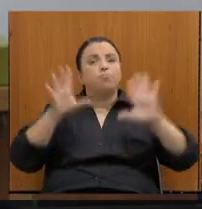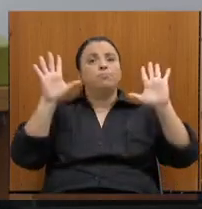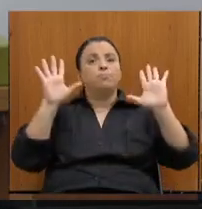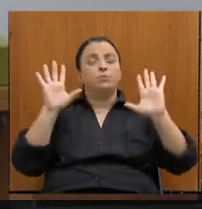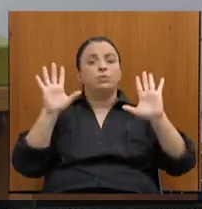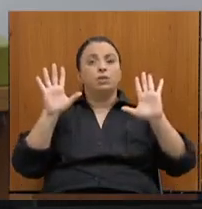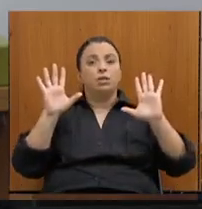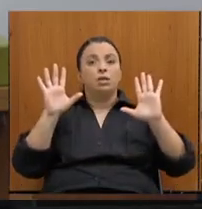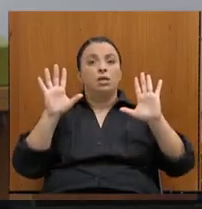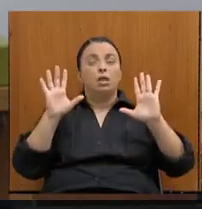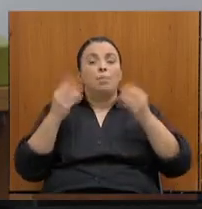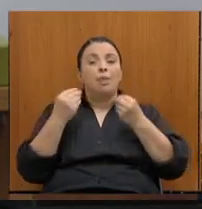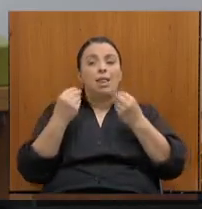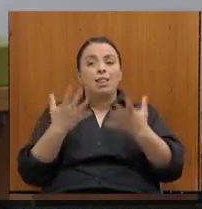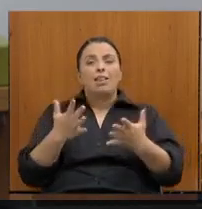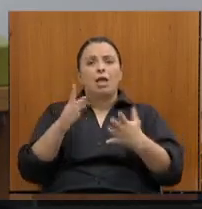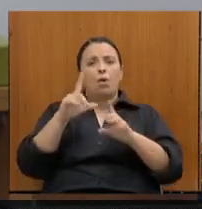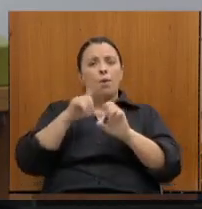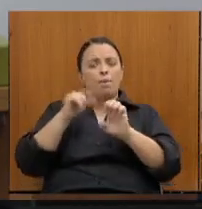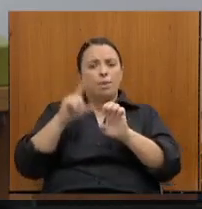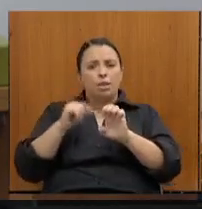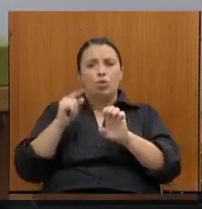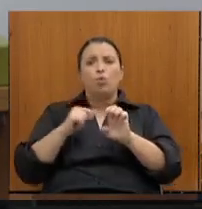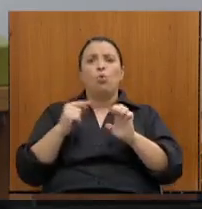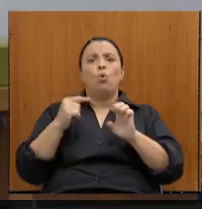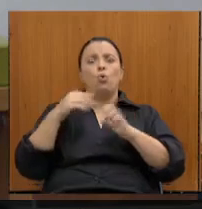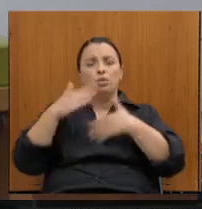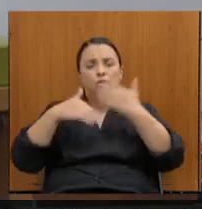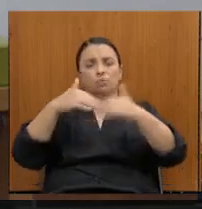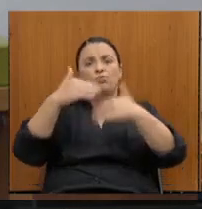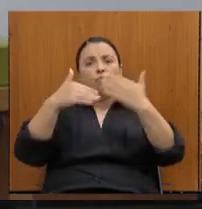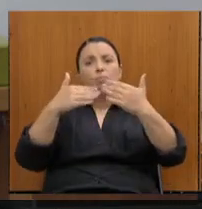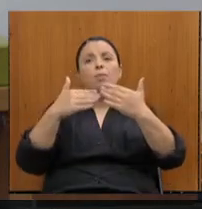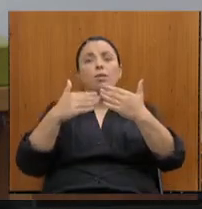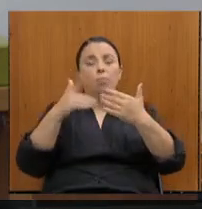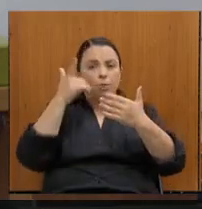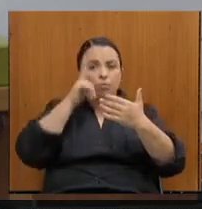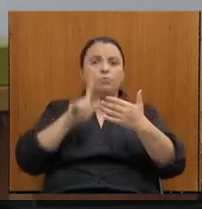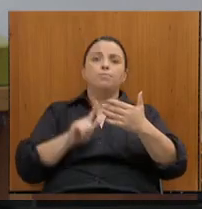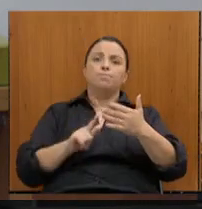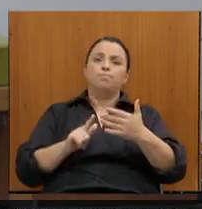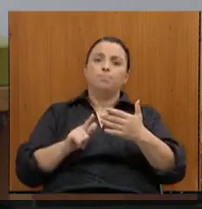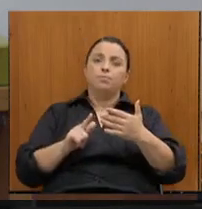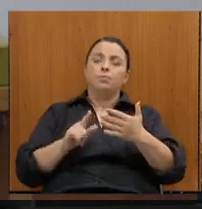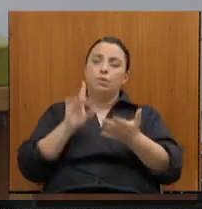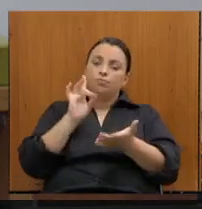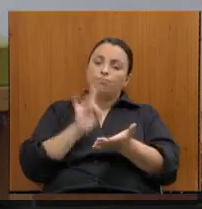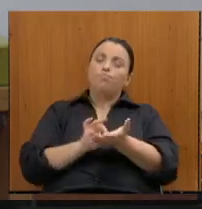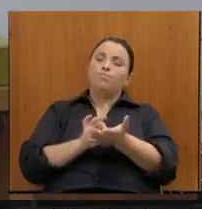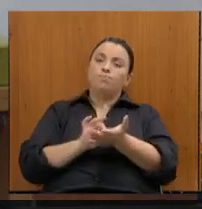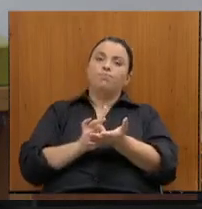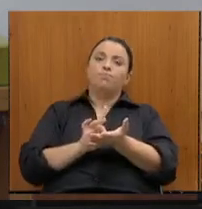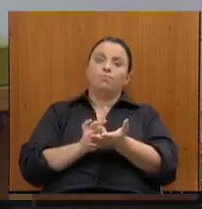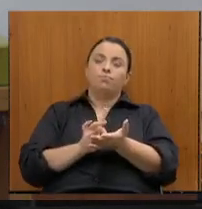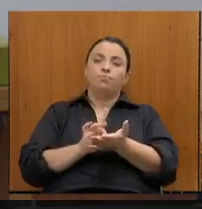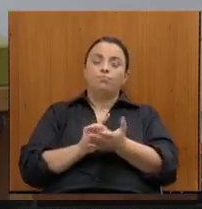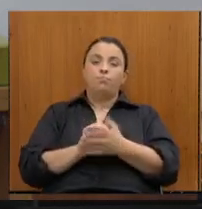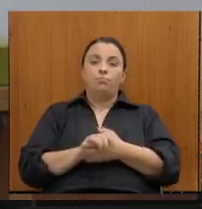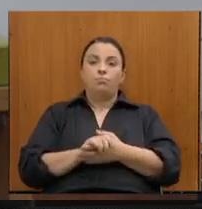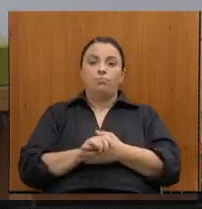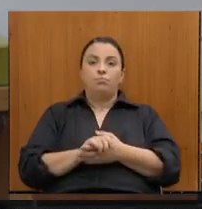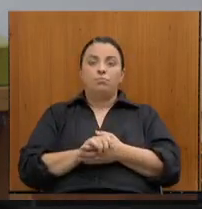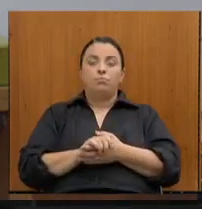empreendedor o investimento EA escala desenvolvimento o próximo por favor segunda entrave é o